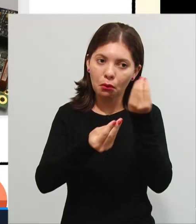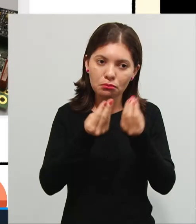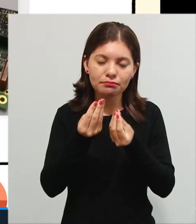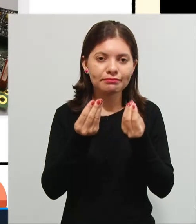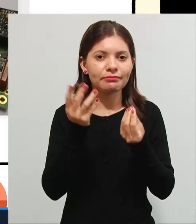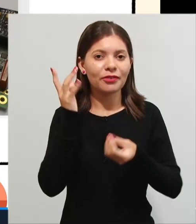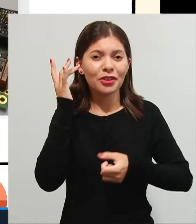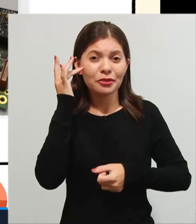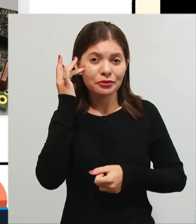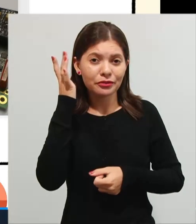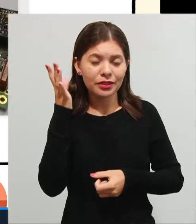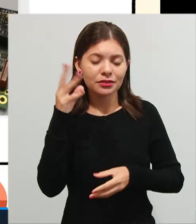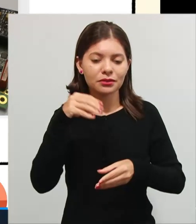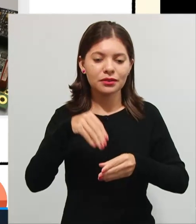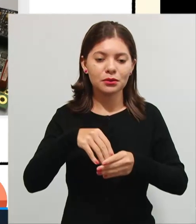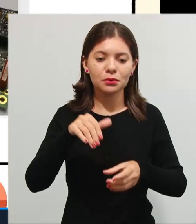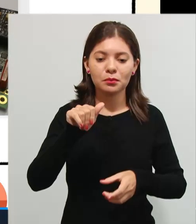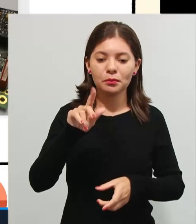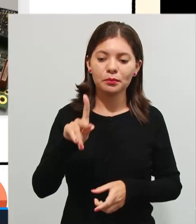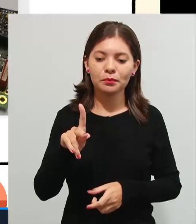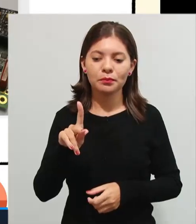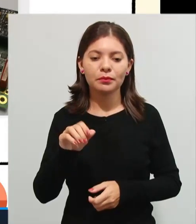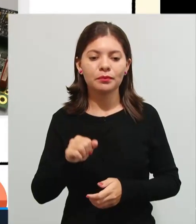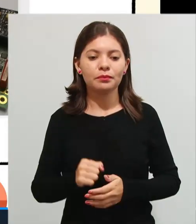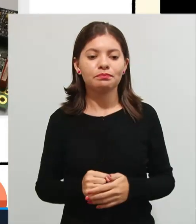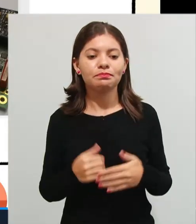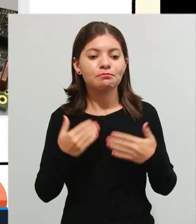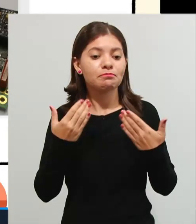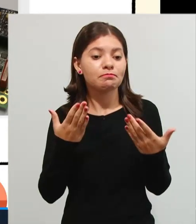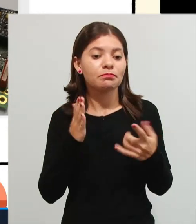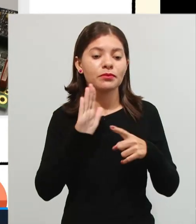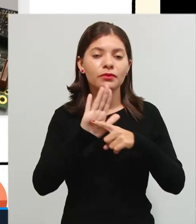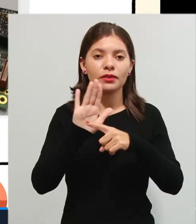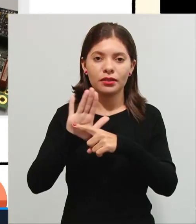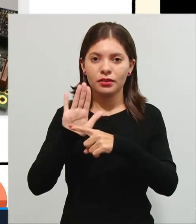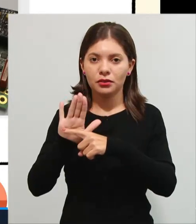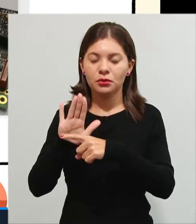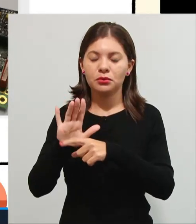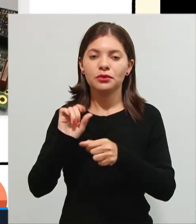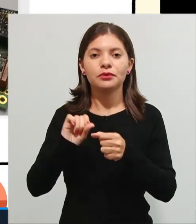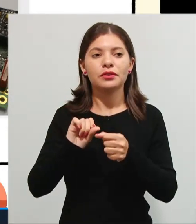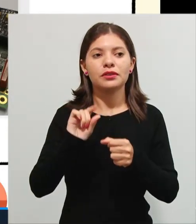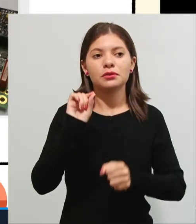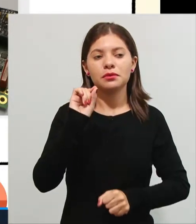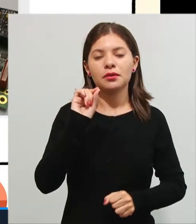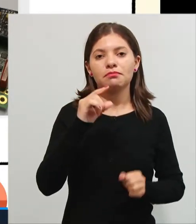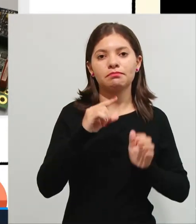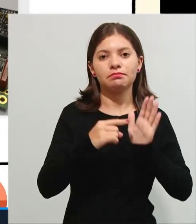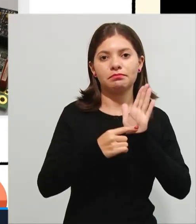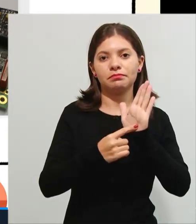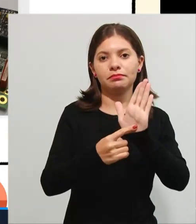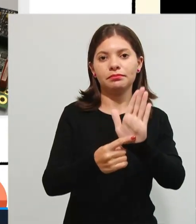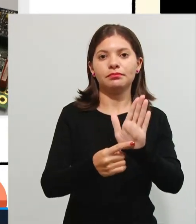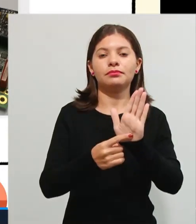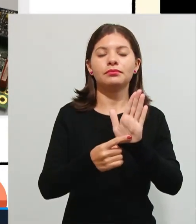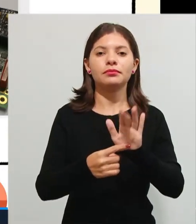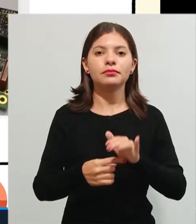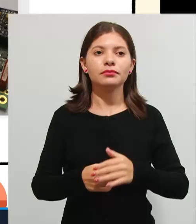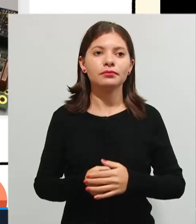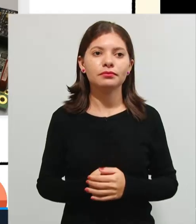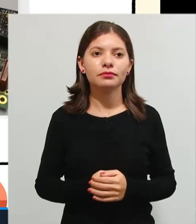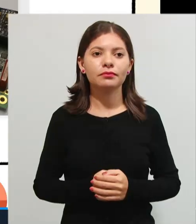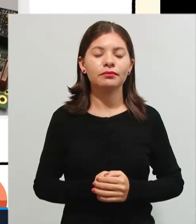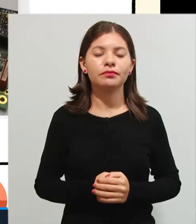do PowerPoint, né? Então, ele permite que a gente faça apresentações de forma bem intuitiva,